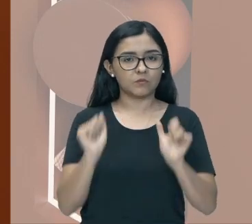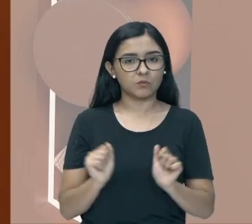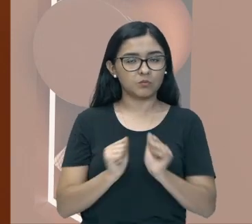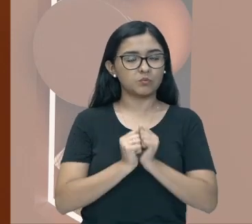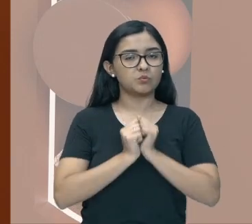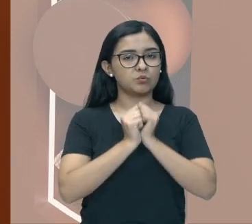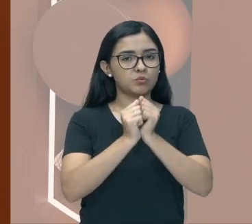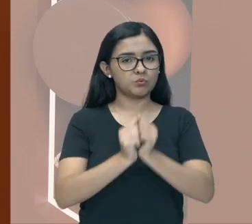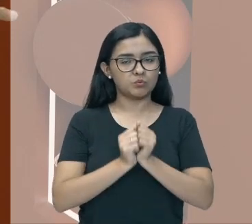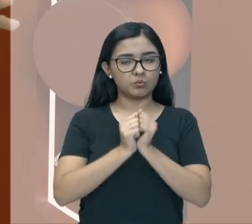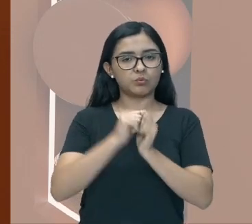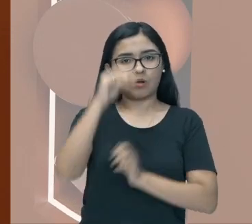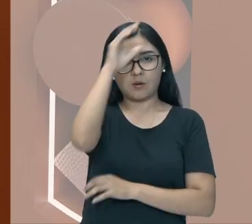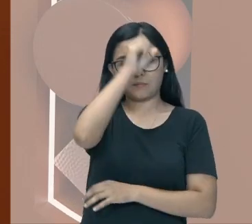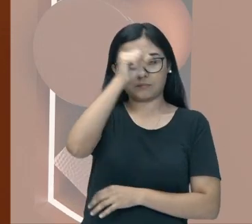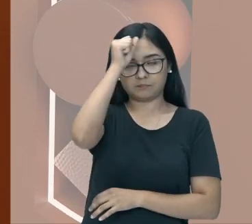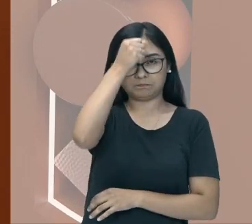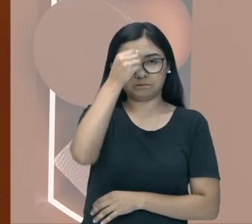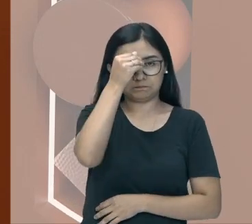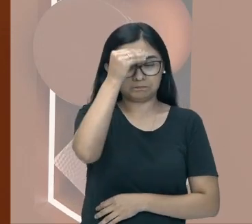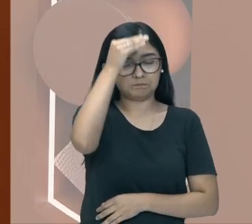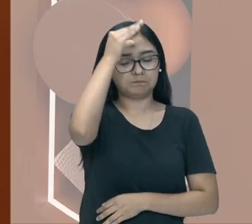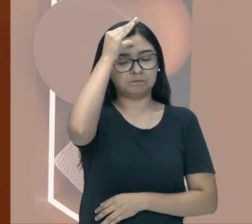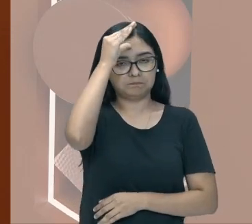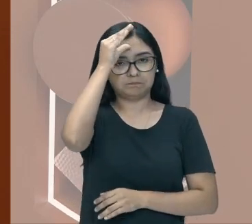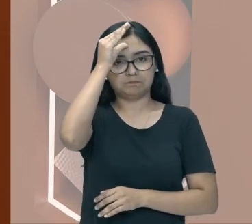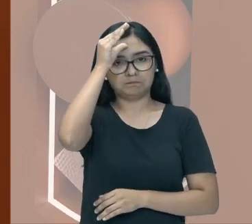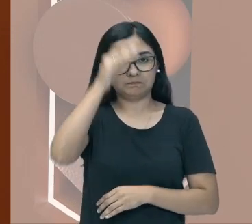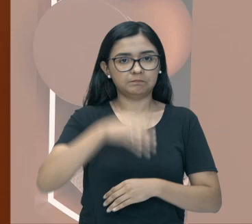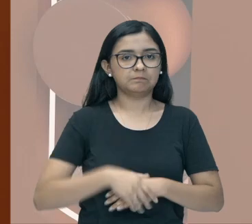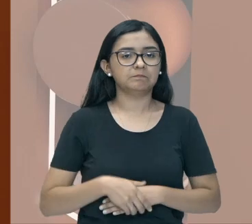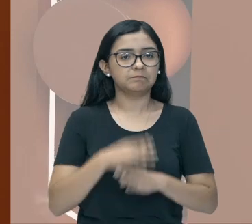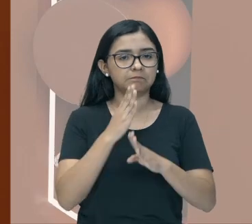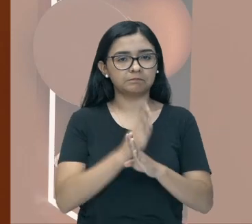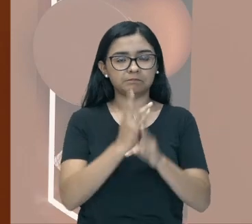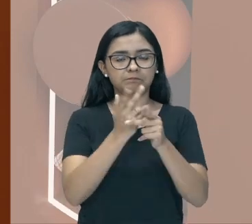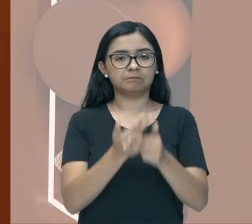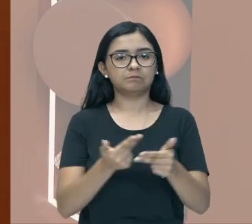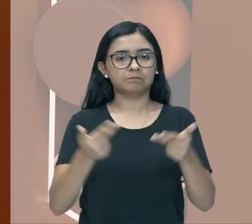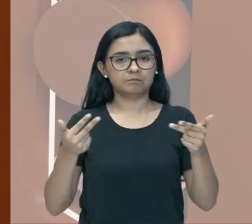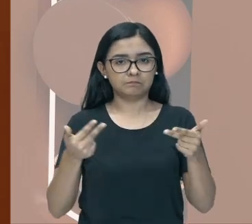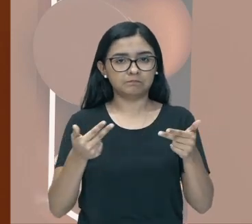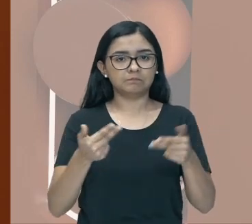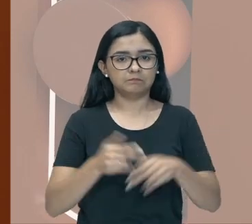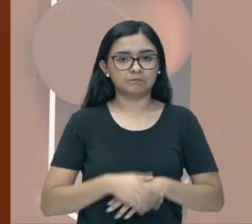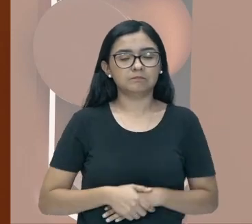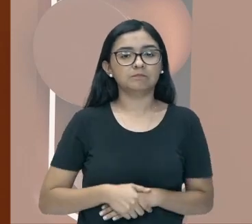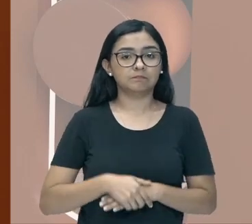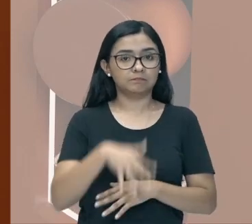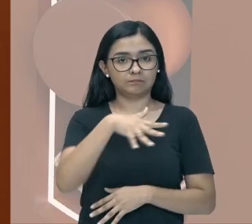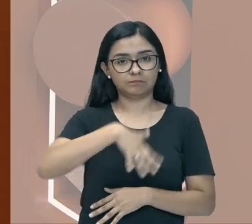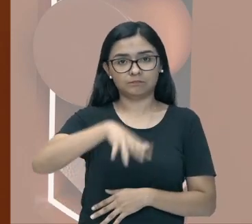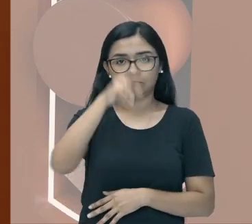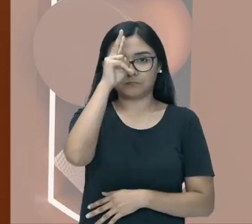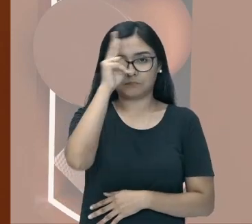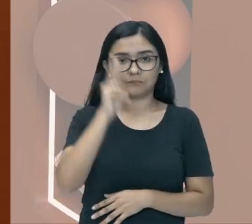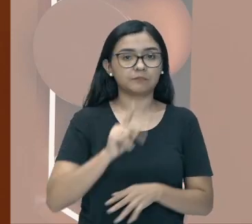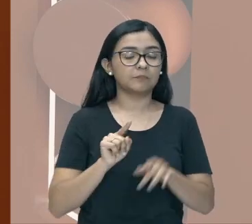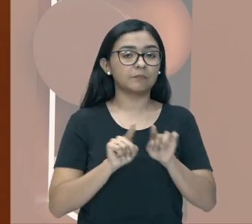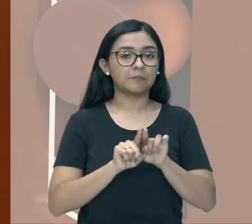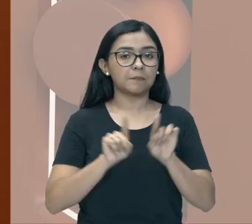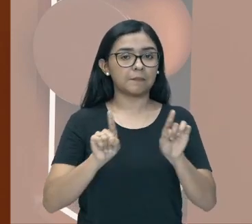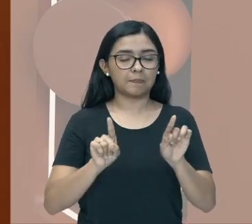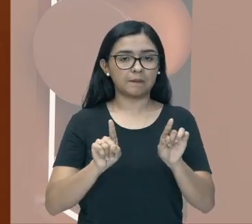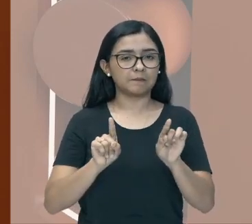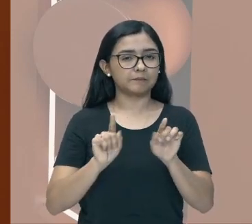canoa do conhecimento, para que a gente possa navegar e descobrir muitas coisas aqui na história. Mas,